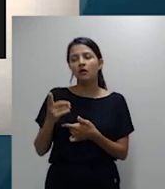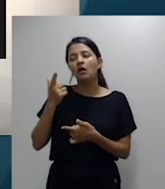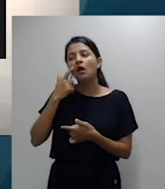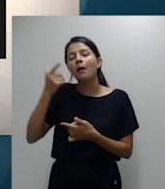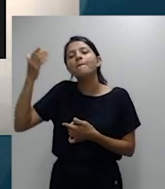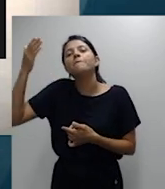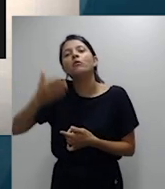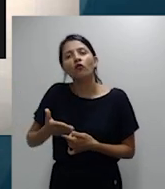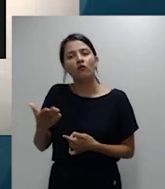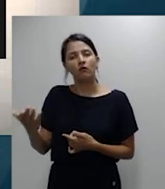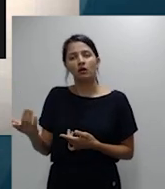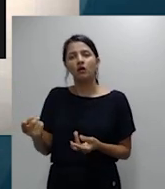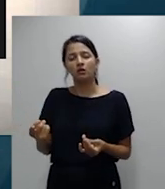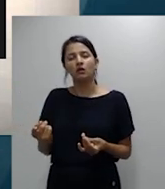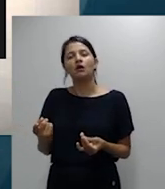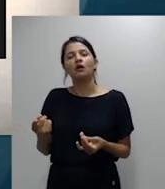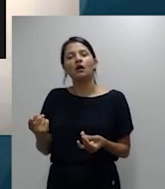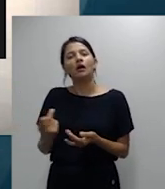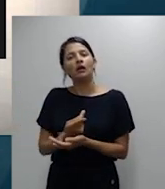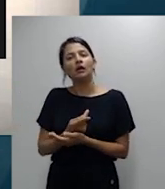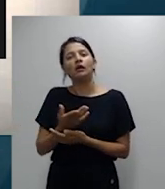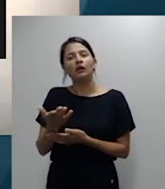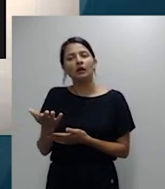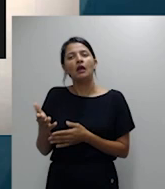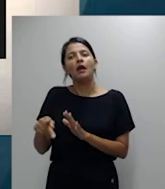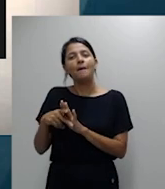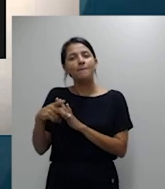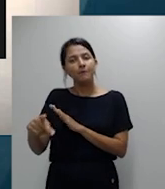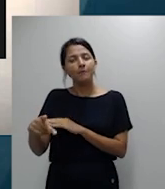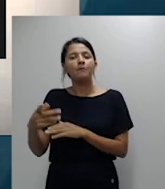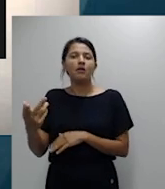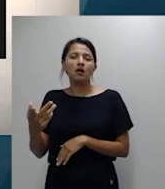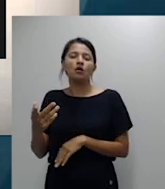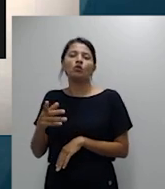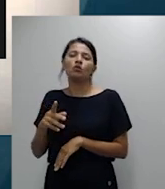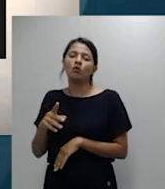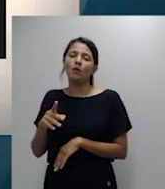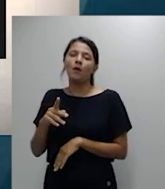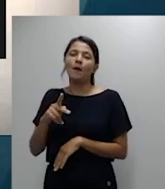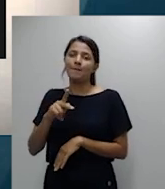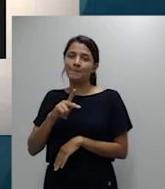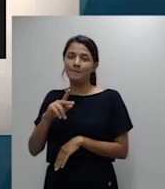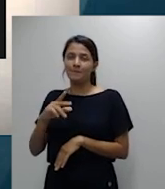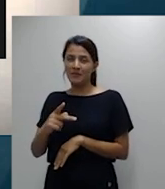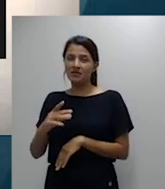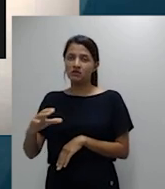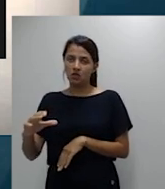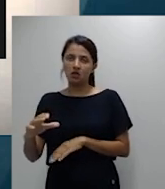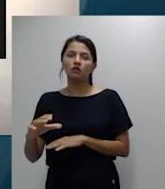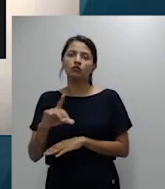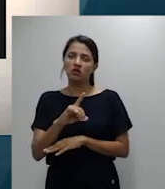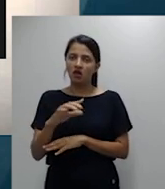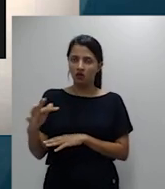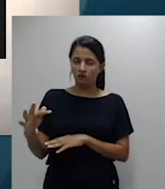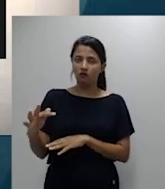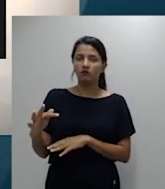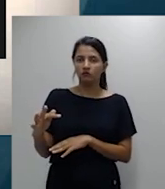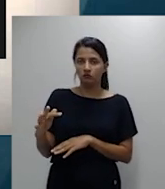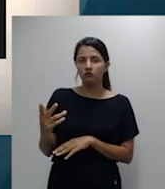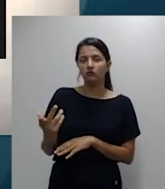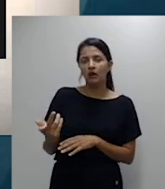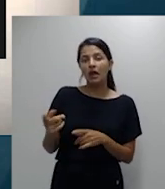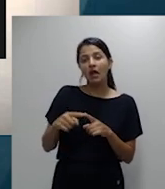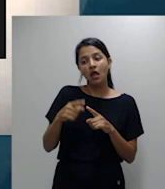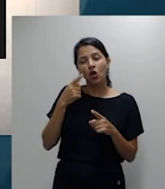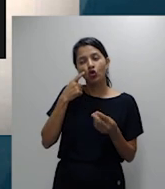especial levada a cabo pelo TC no distrito federal Então eu estou a reconhecer a existência